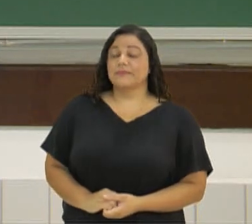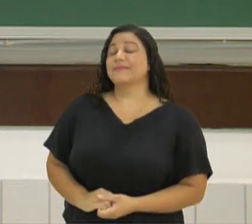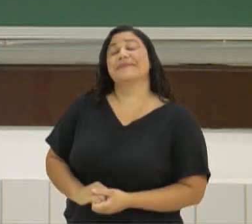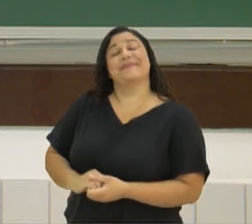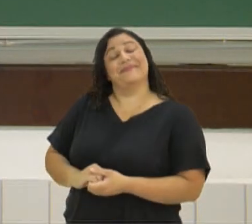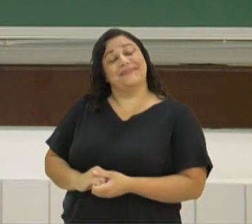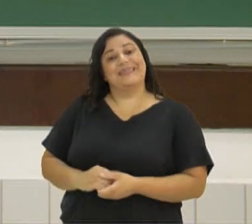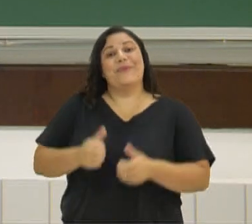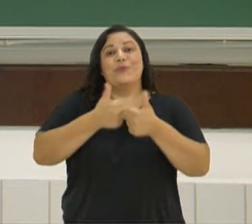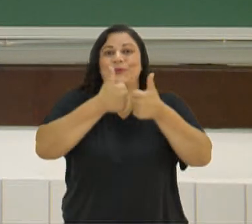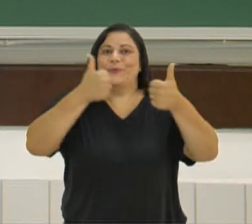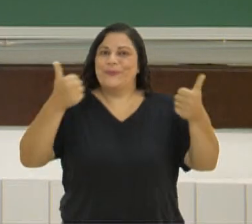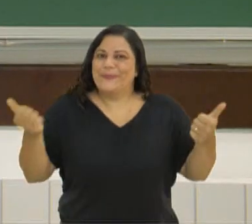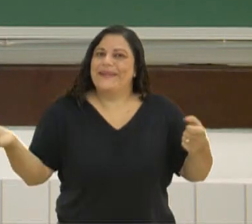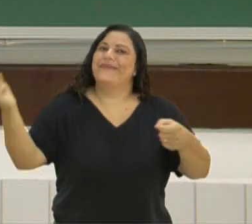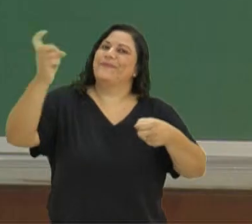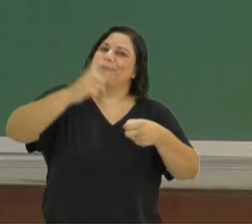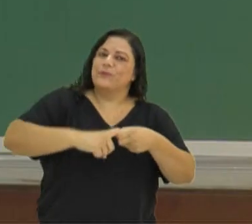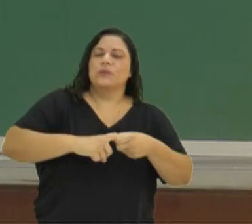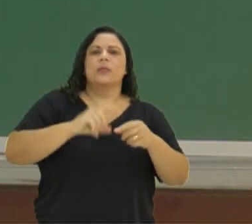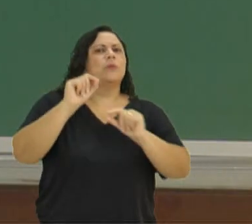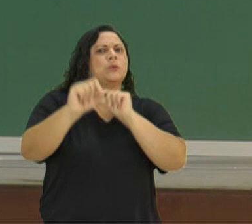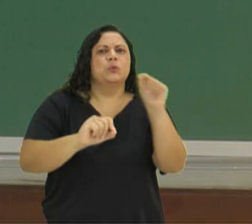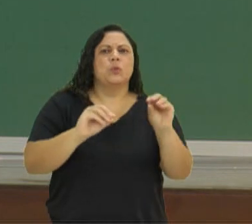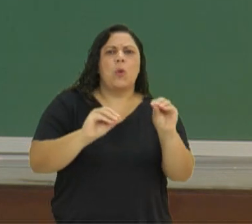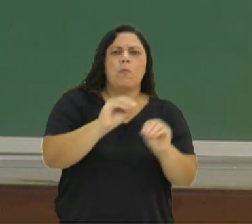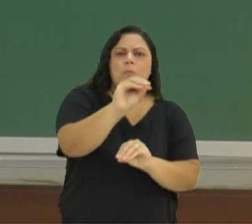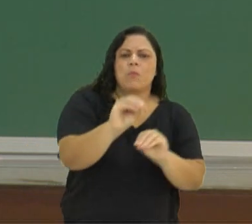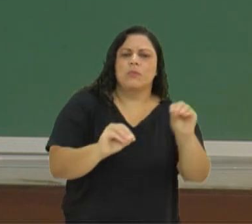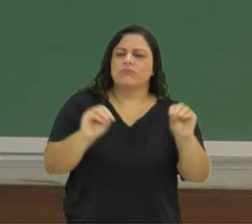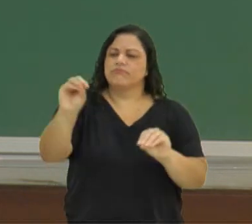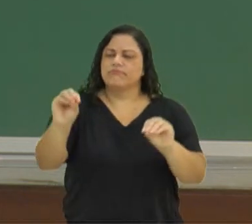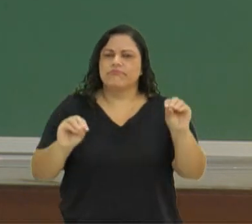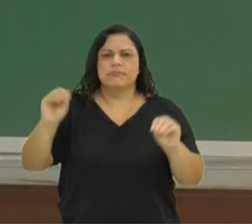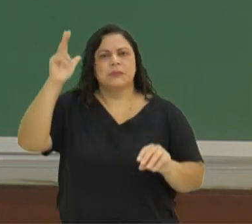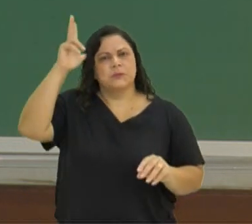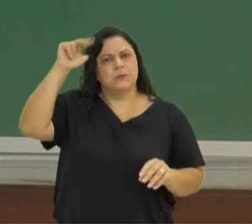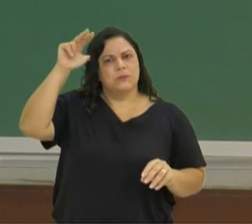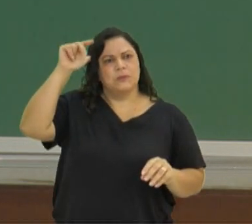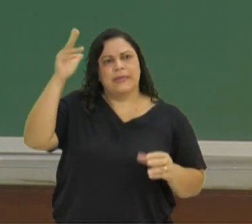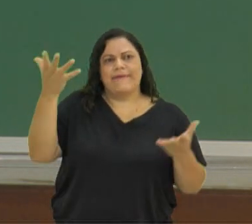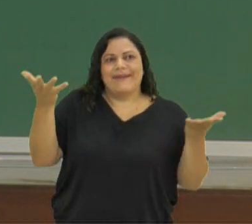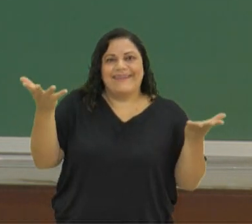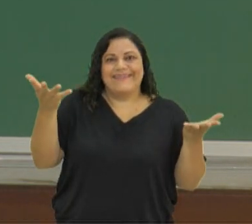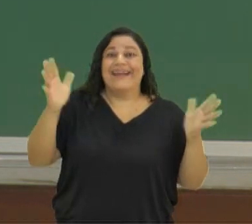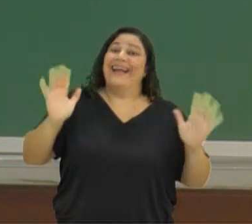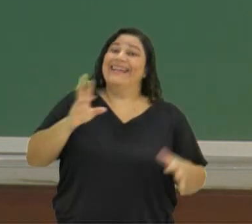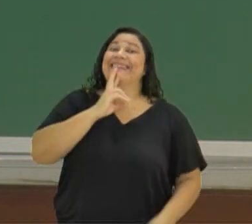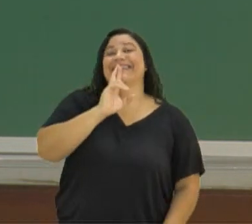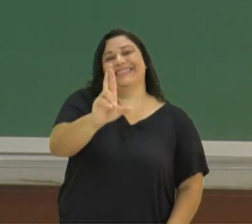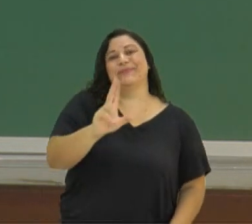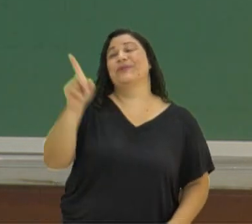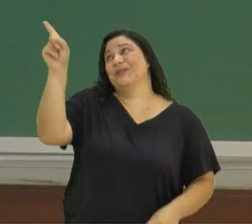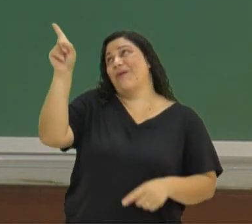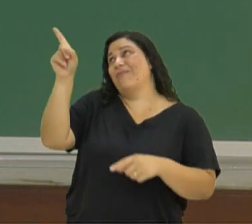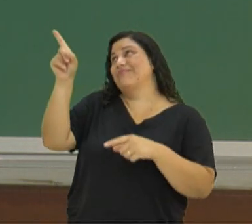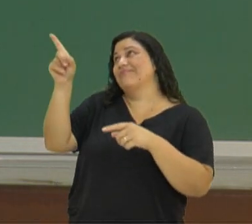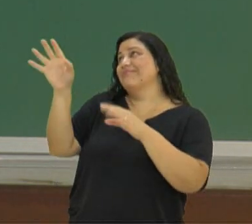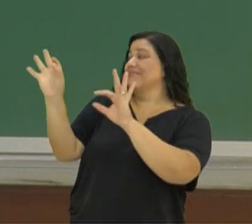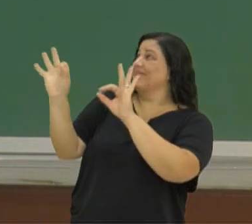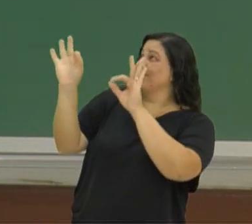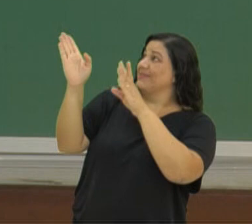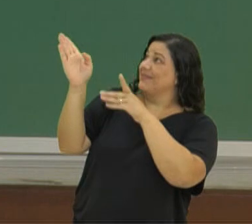Muito bem, voltamos. E qual será o movimento que o cavalo tem que ser feito? Opa, já contei a resposta, né? Então você vai